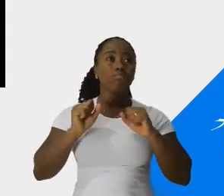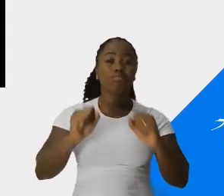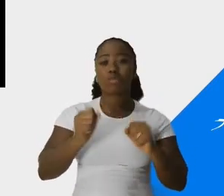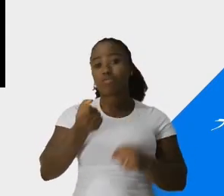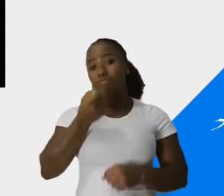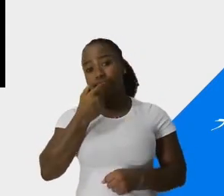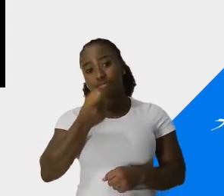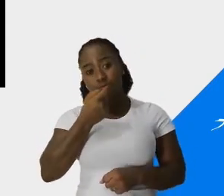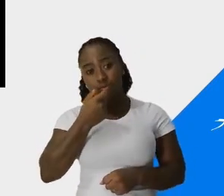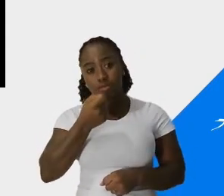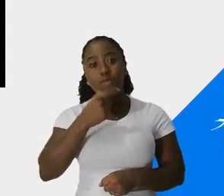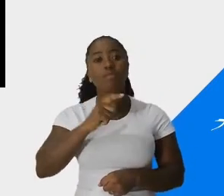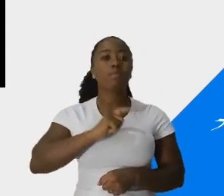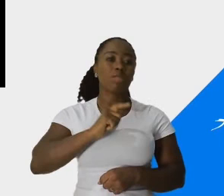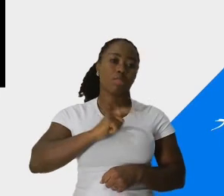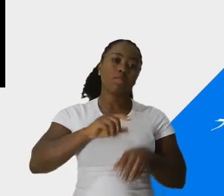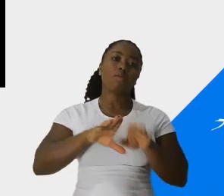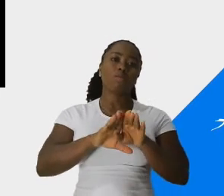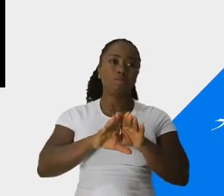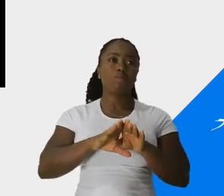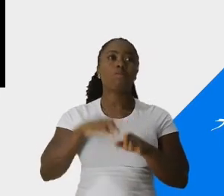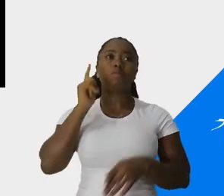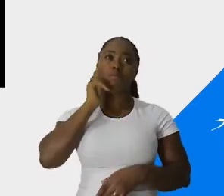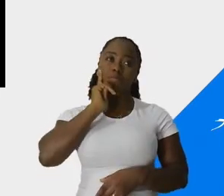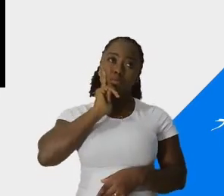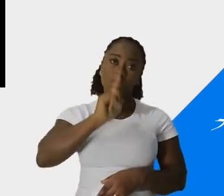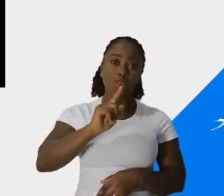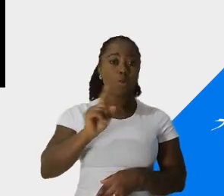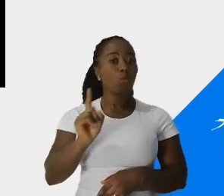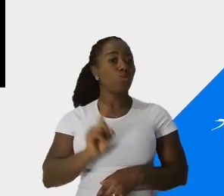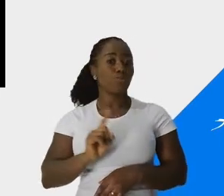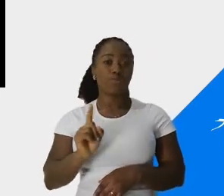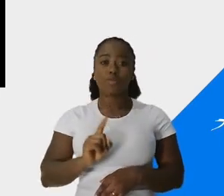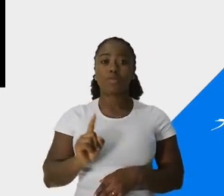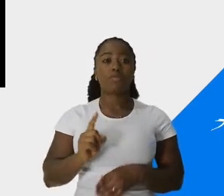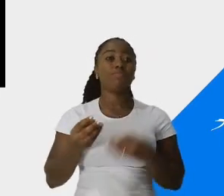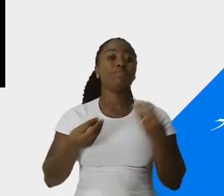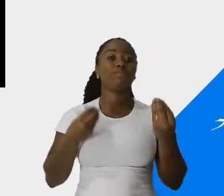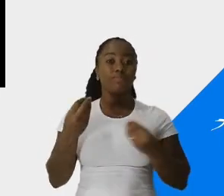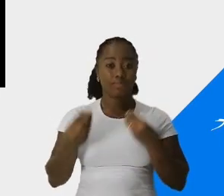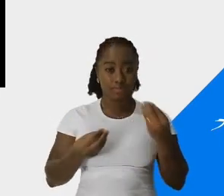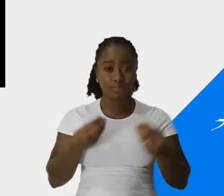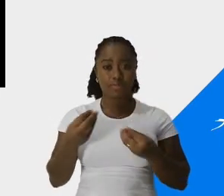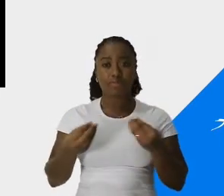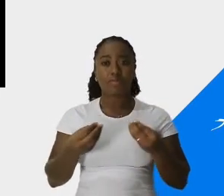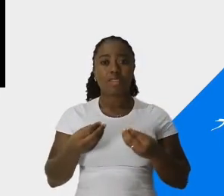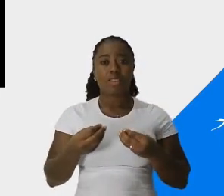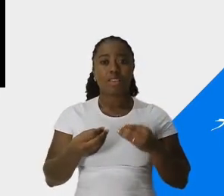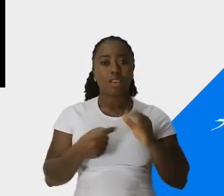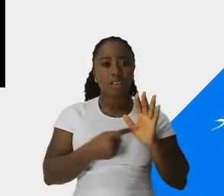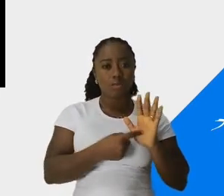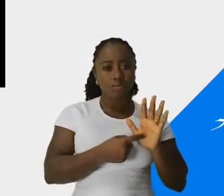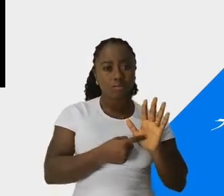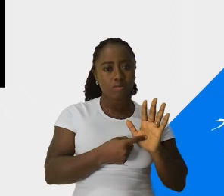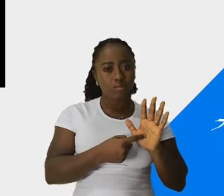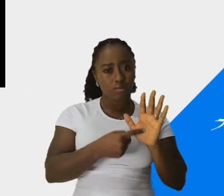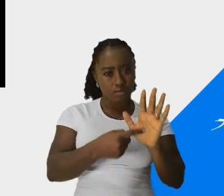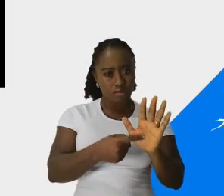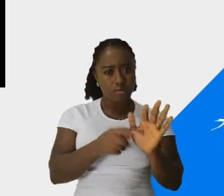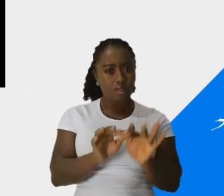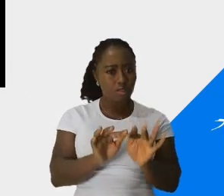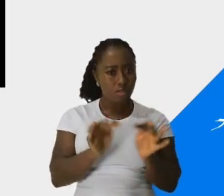medicação. Aqui a gente tem só um esquema bem simples da Liga Internacional de Epilepsia